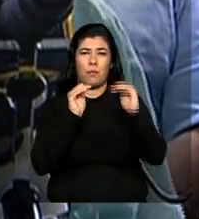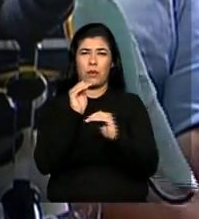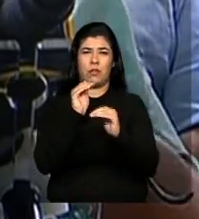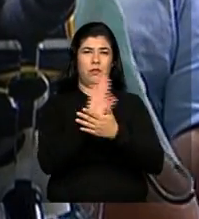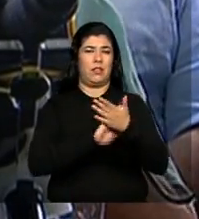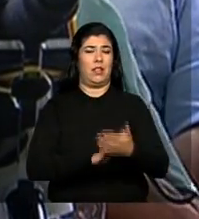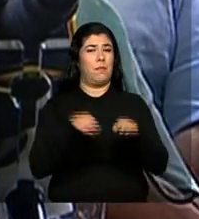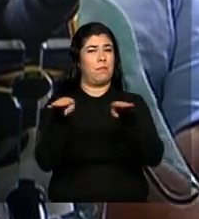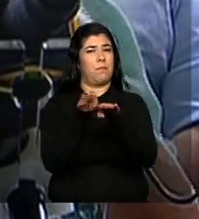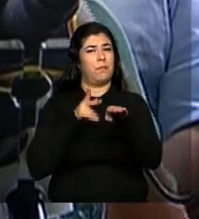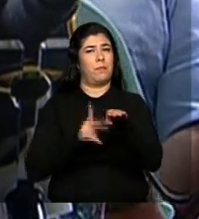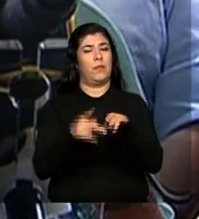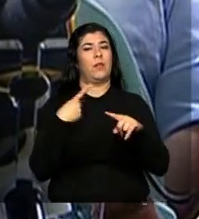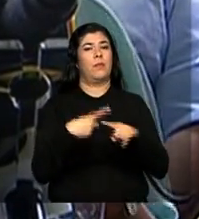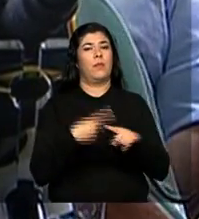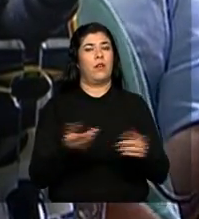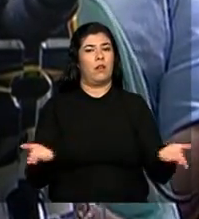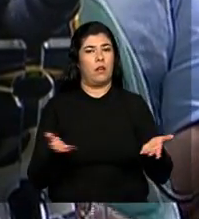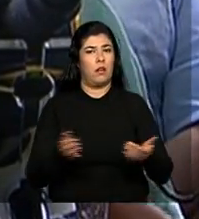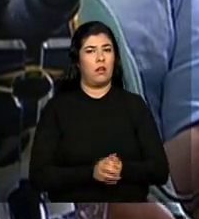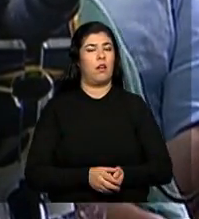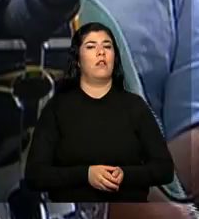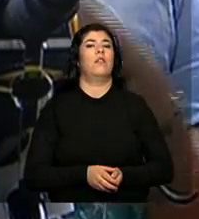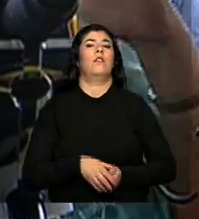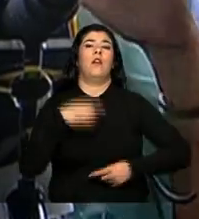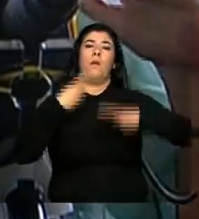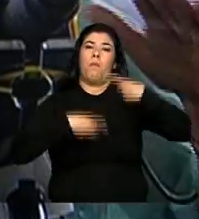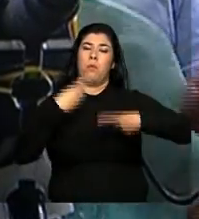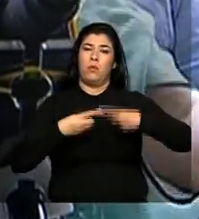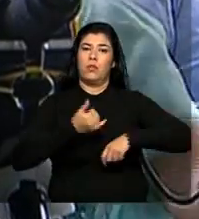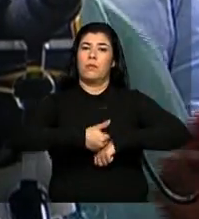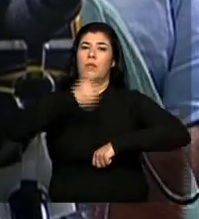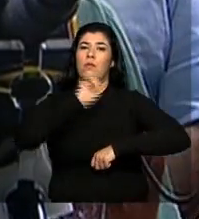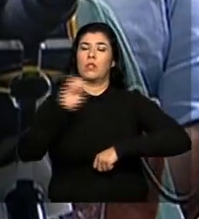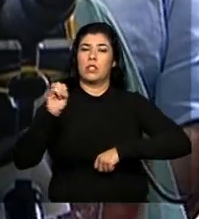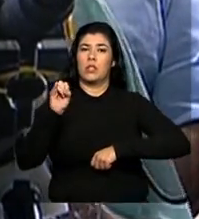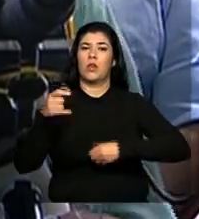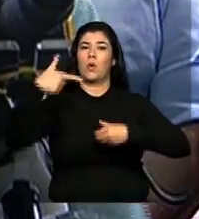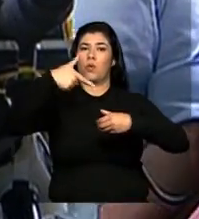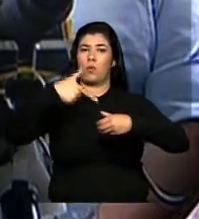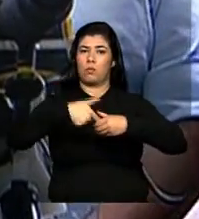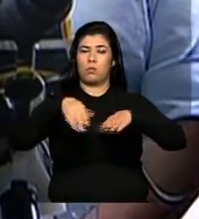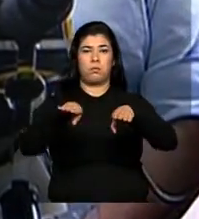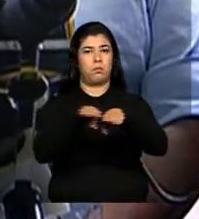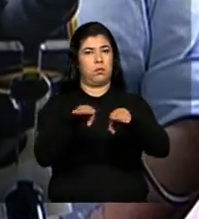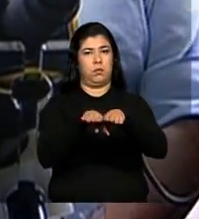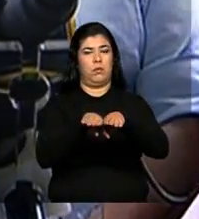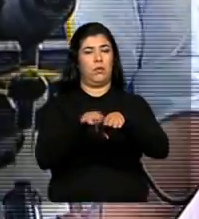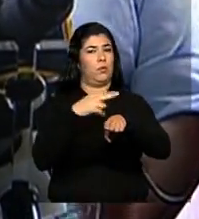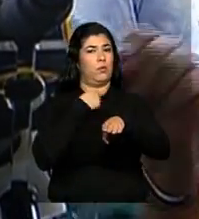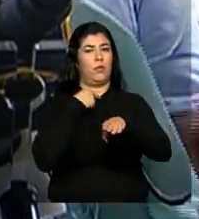agora a política sempre é melhor em relação a combustíveis quando ela é estável. O que não é